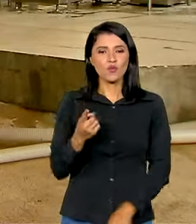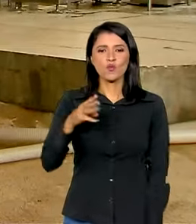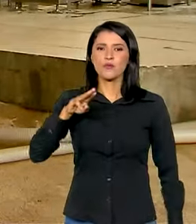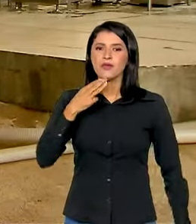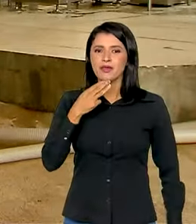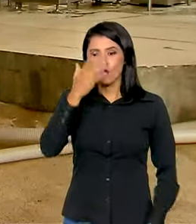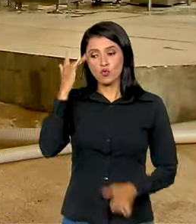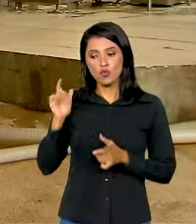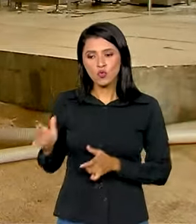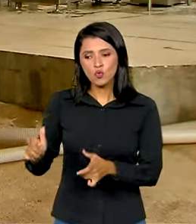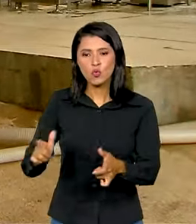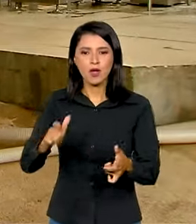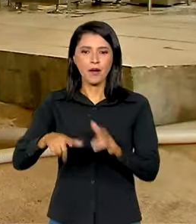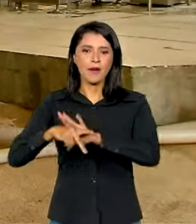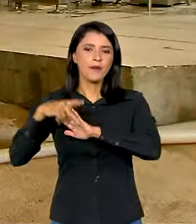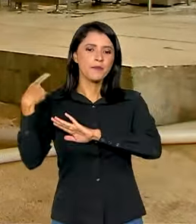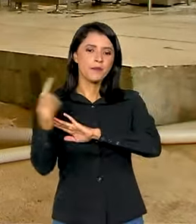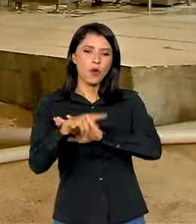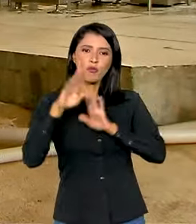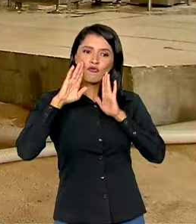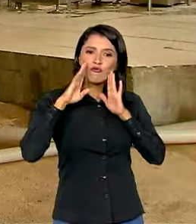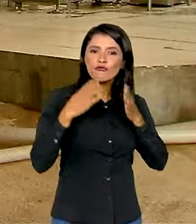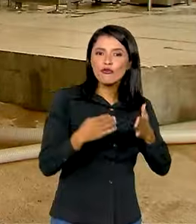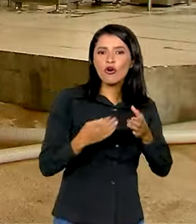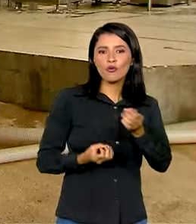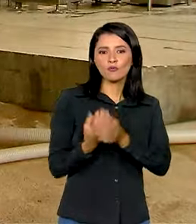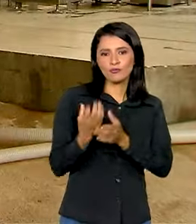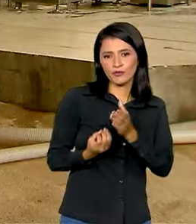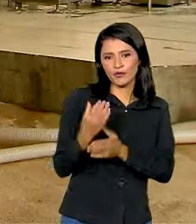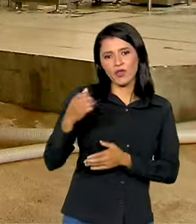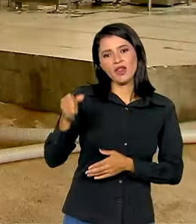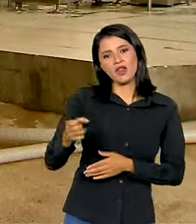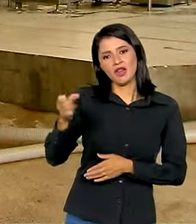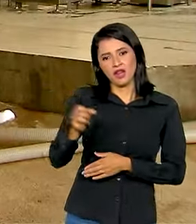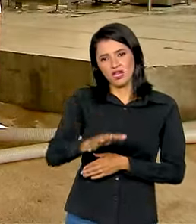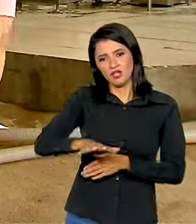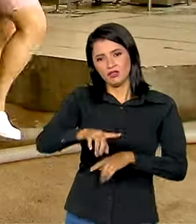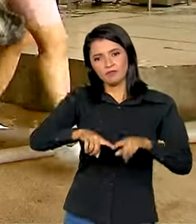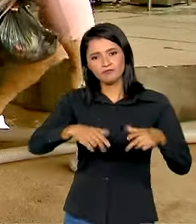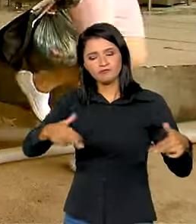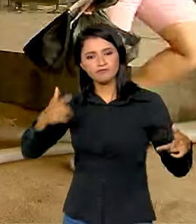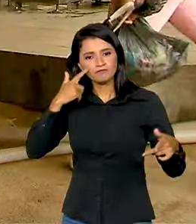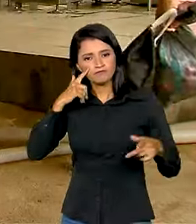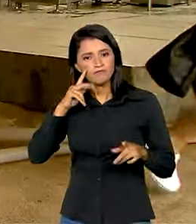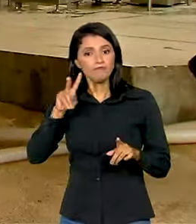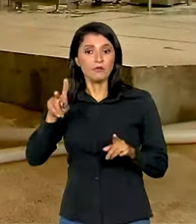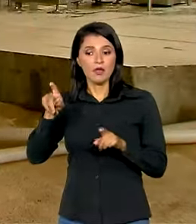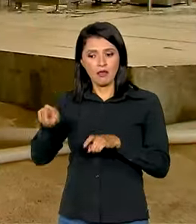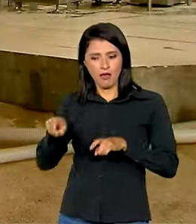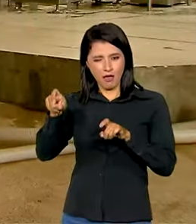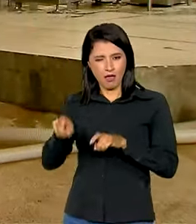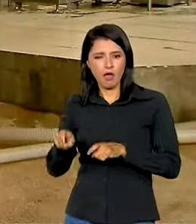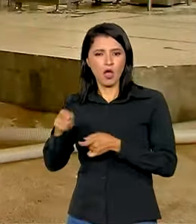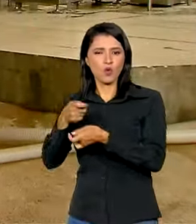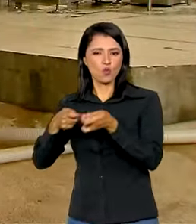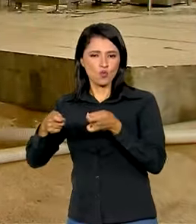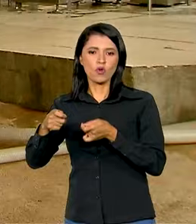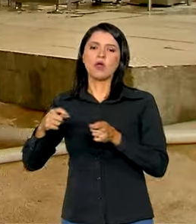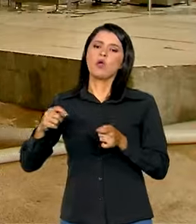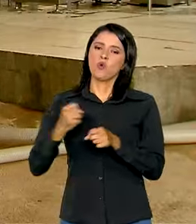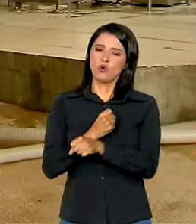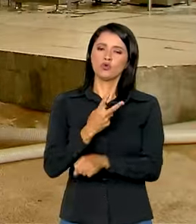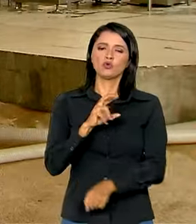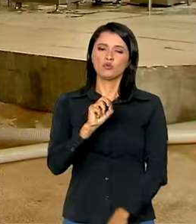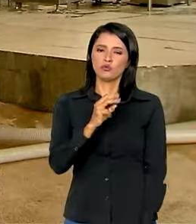propriedades exclusivamente voltadas à cadeia produtiva do leite. E as projeções do agronegócio é que para